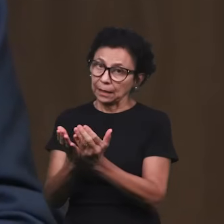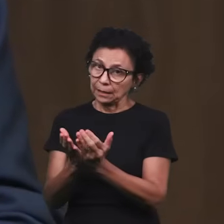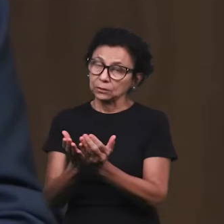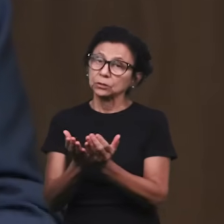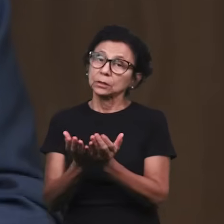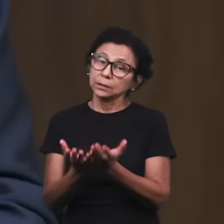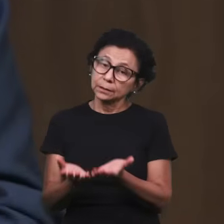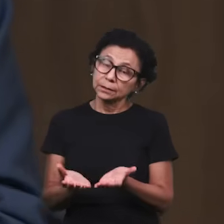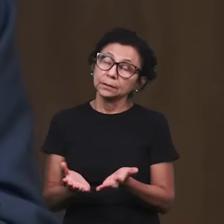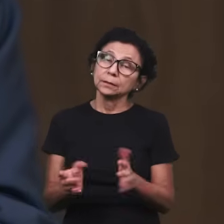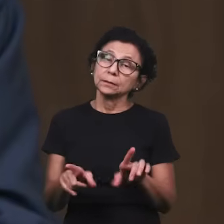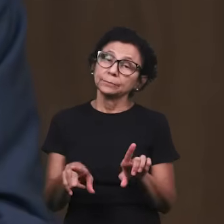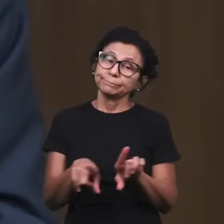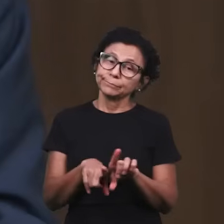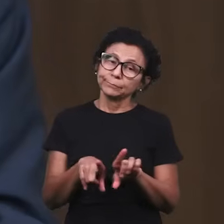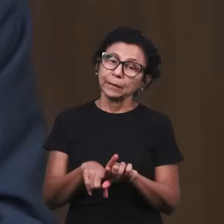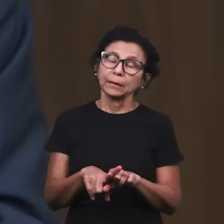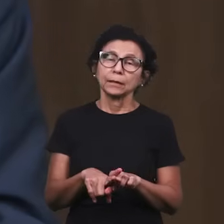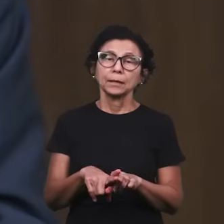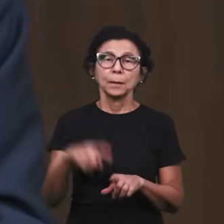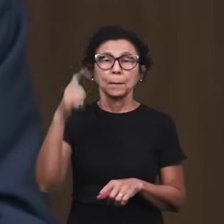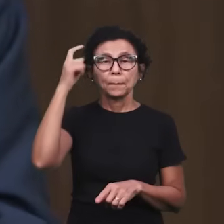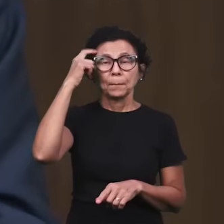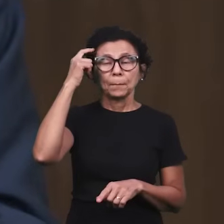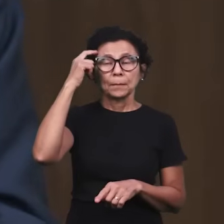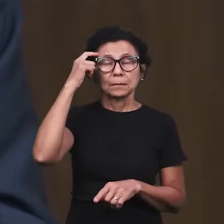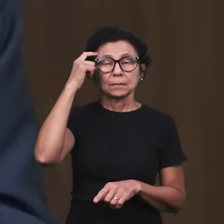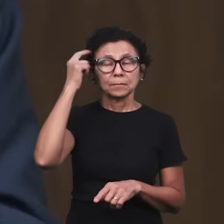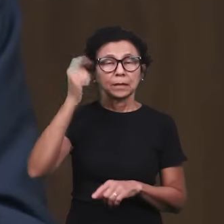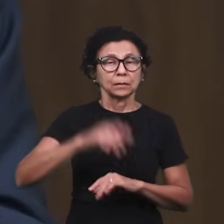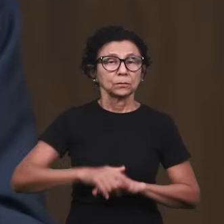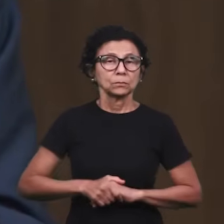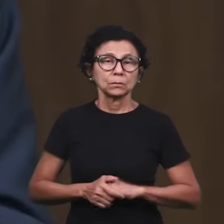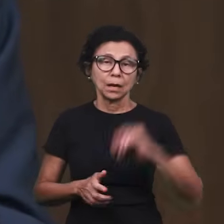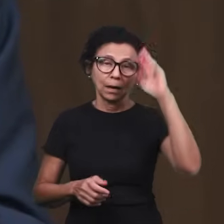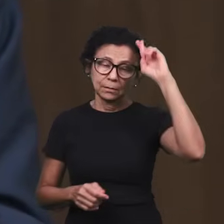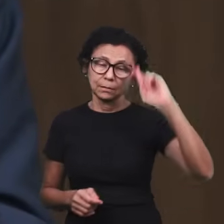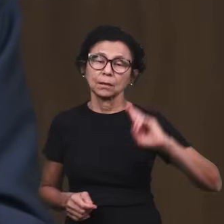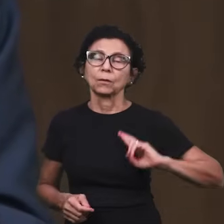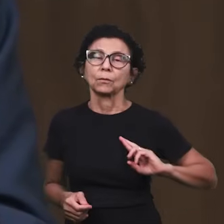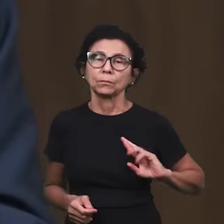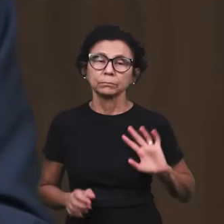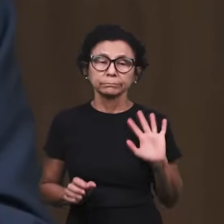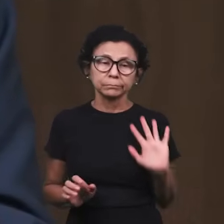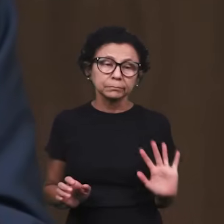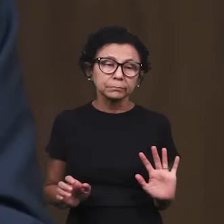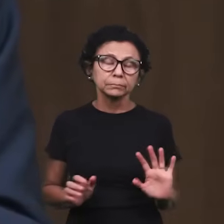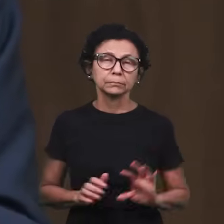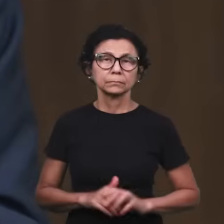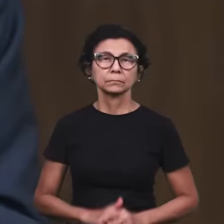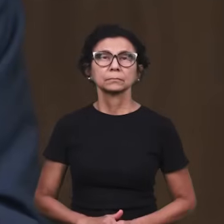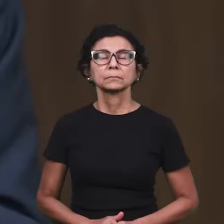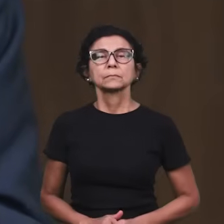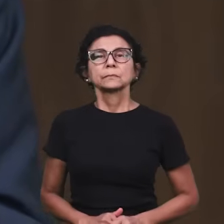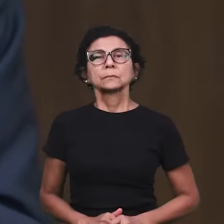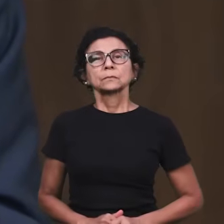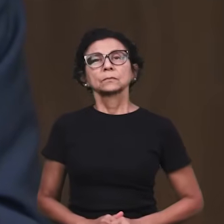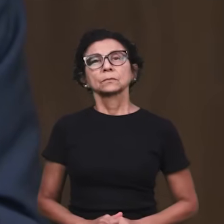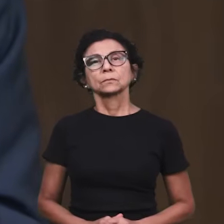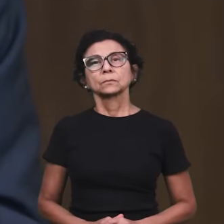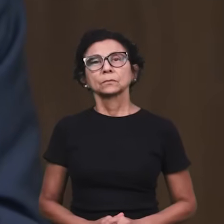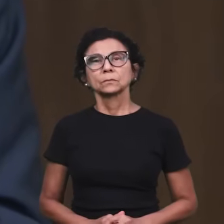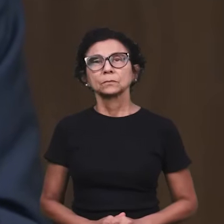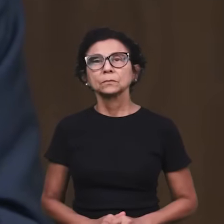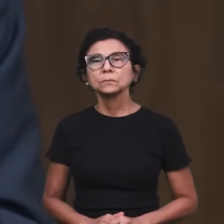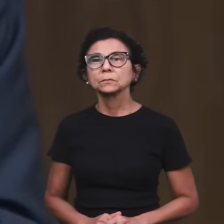Ela sabe que tudo começou no jardim, lá no Éden.